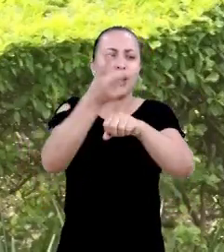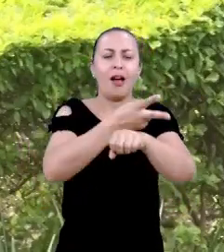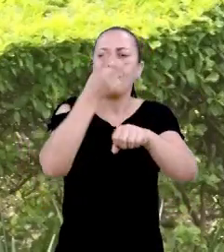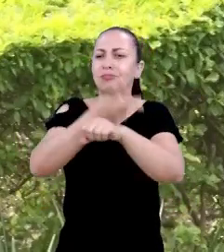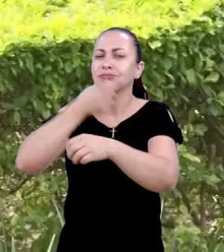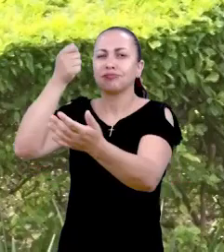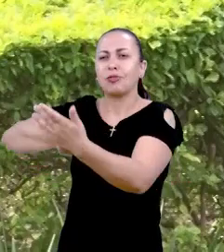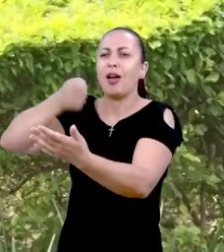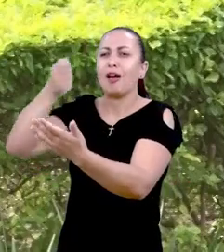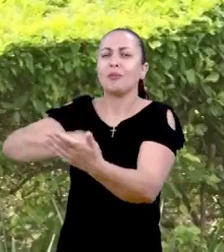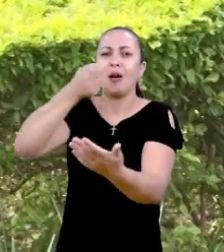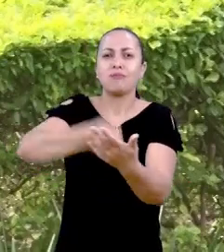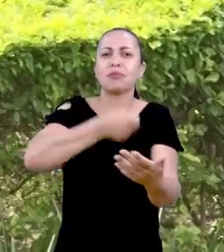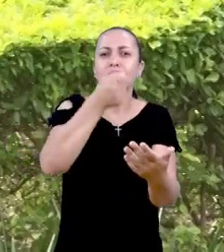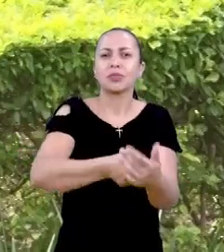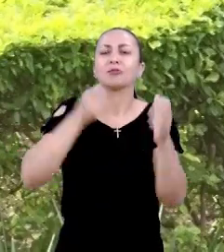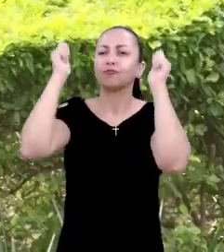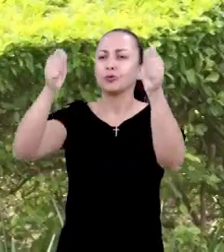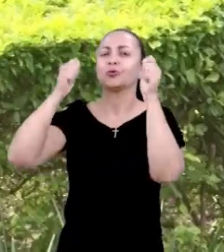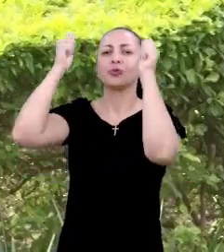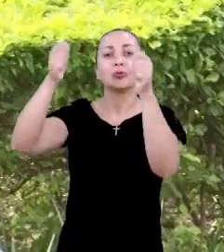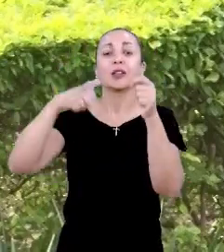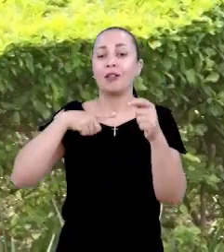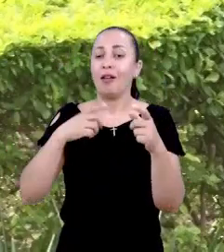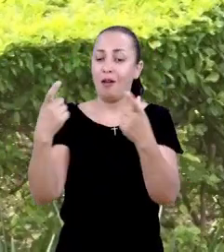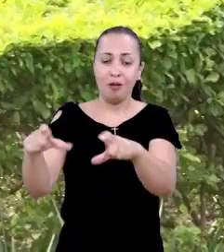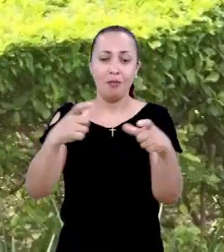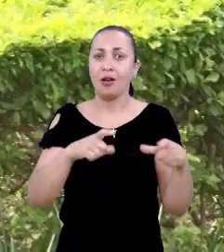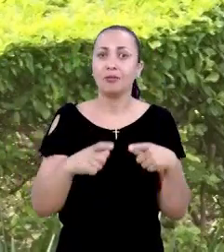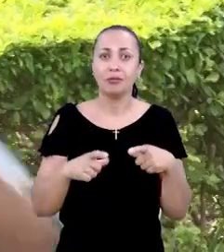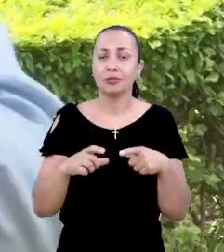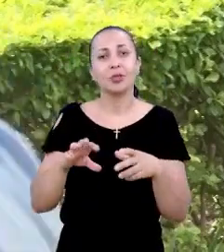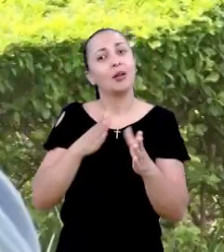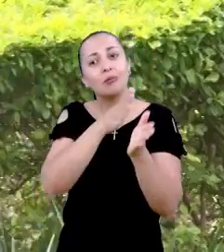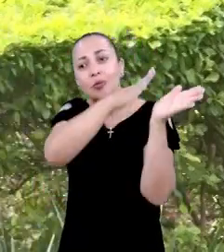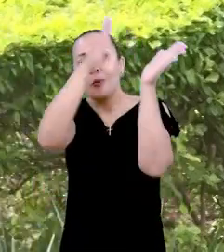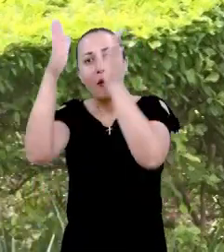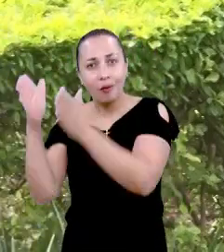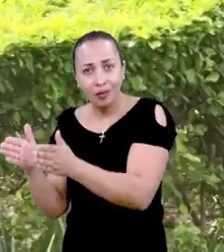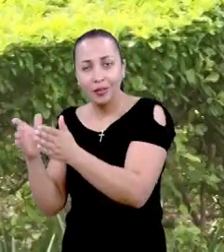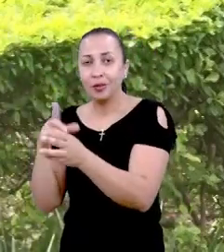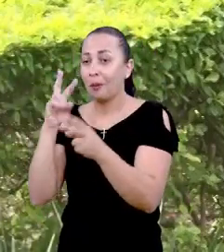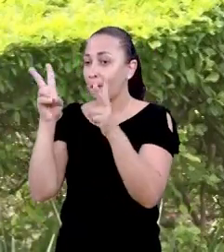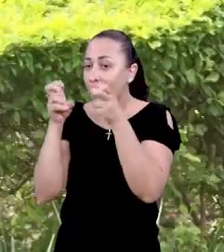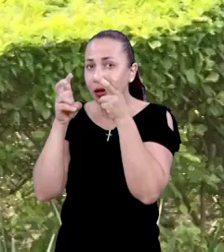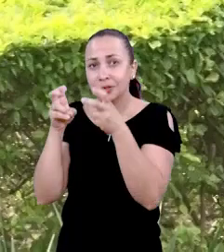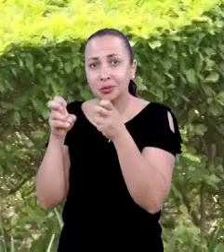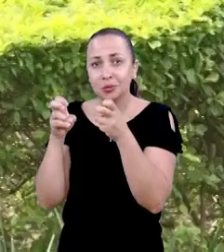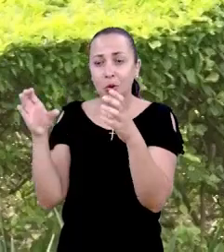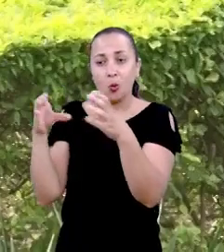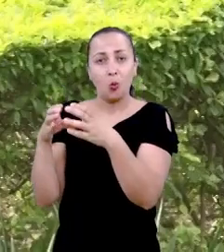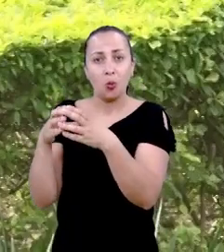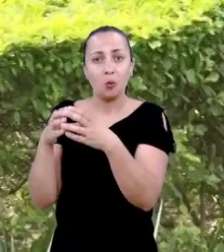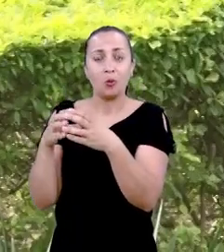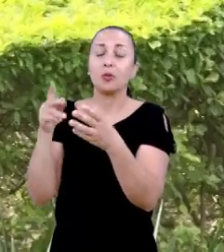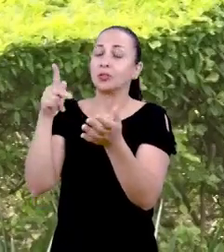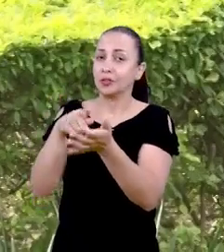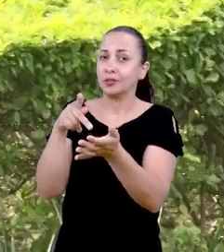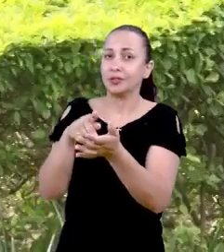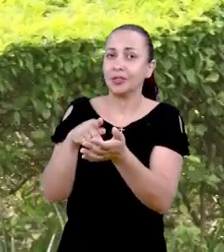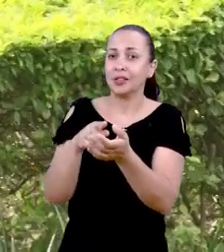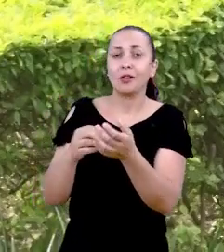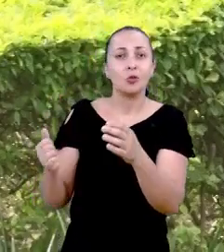instaurada em um período onde várias dessas pessoas que inclusive lutaram na ditadura fazem parte do governo, mas que há uma diferença entre essa